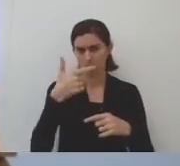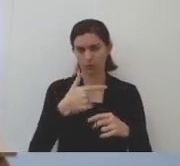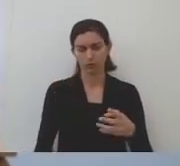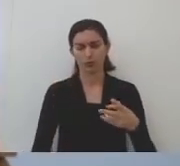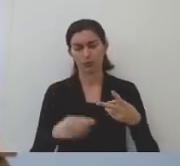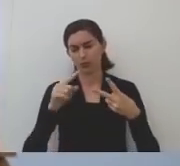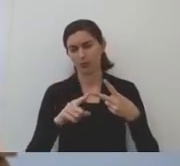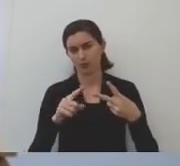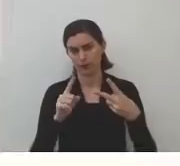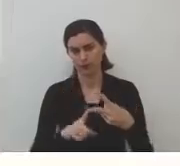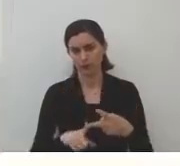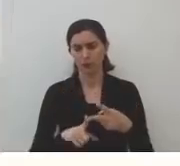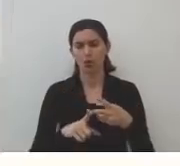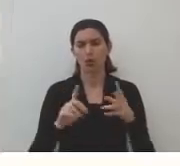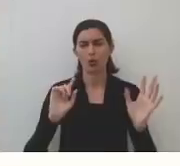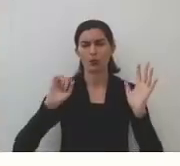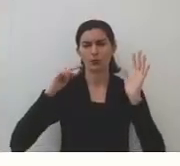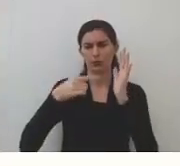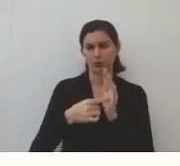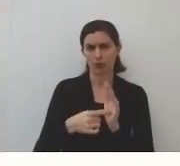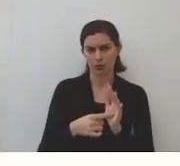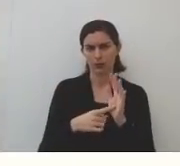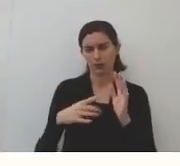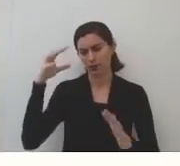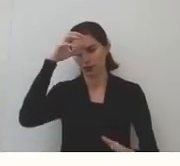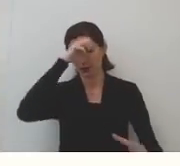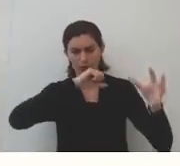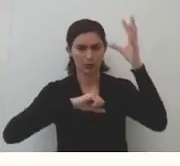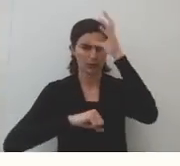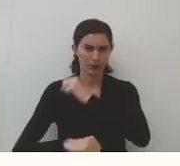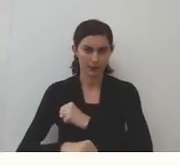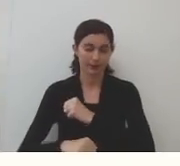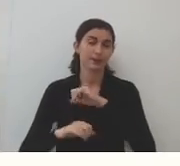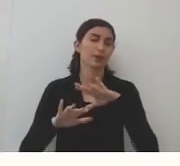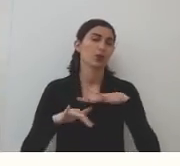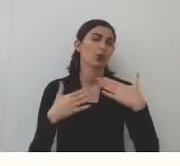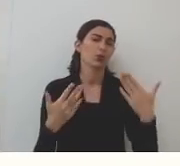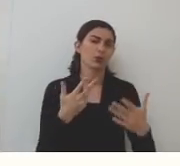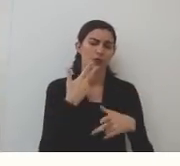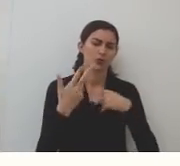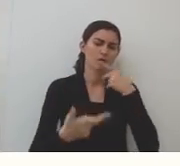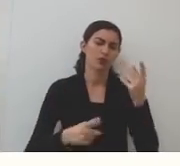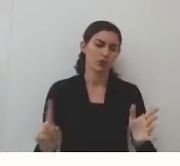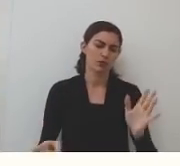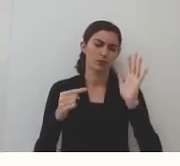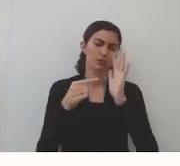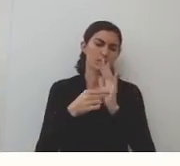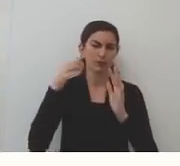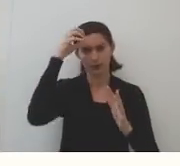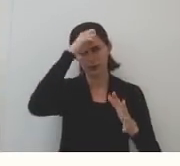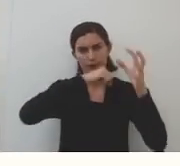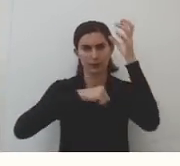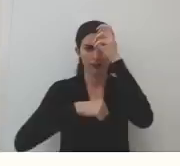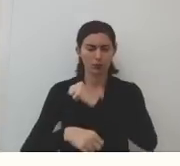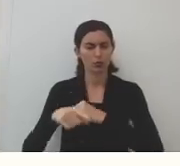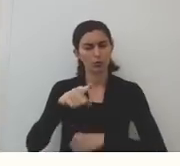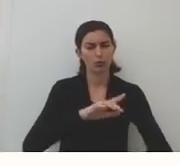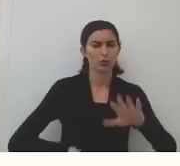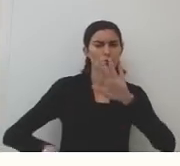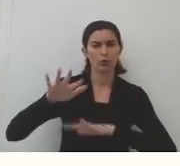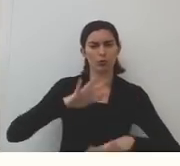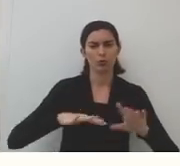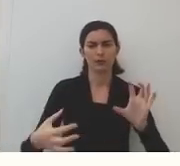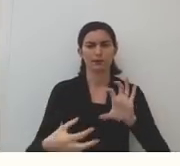respeito ao estabelecimento dos objetivos de aprendizagem. Quando eu falo nos objetivos de aprendizagem, cuidado para a gente